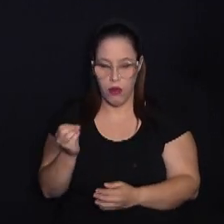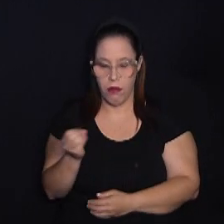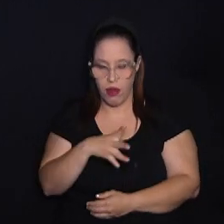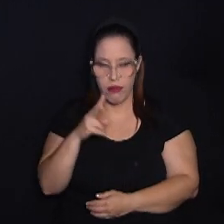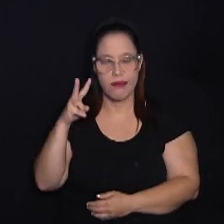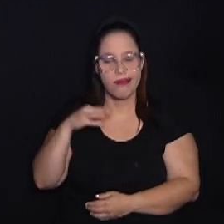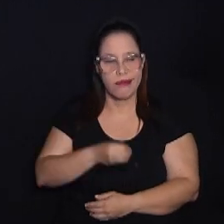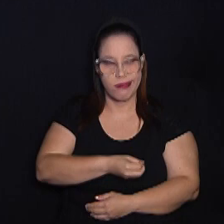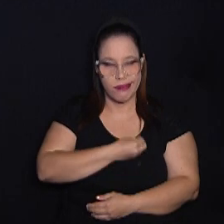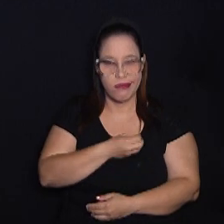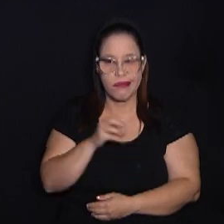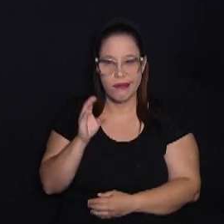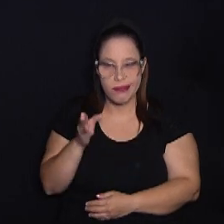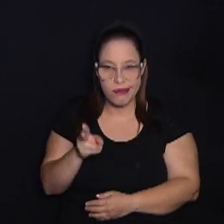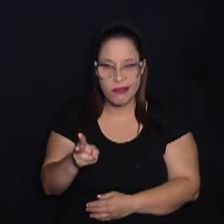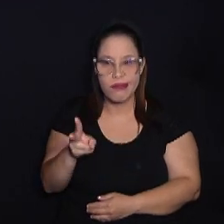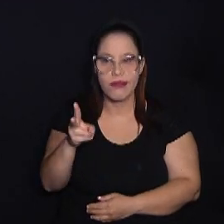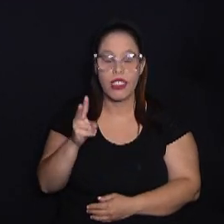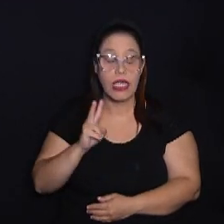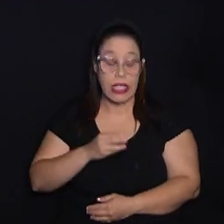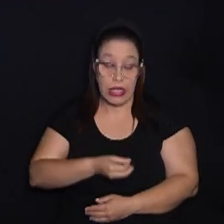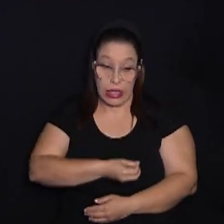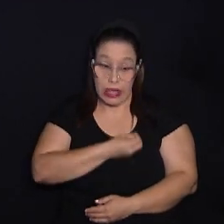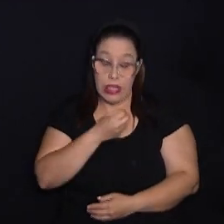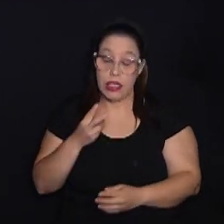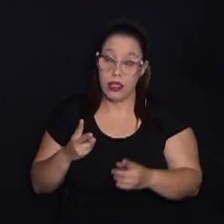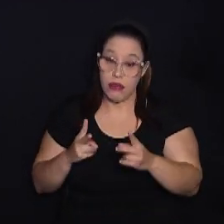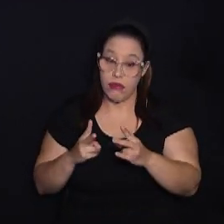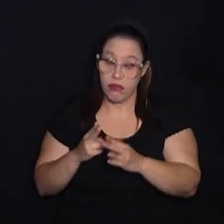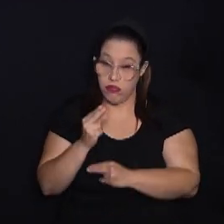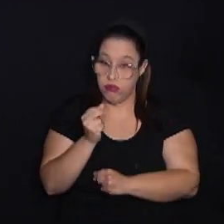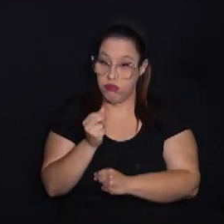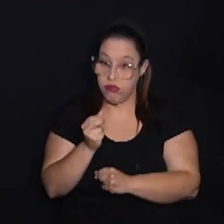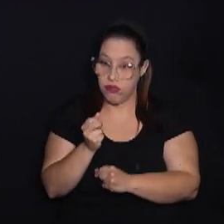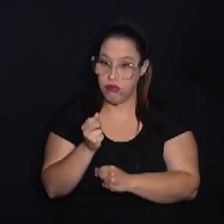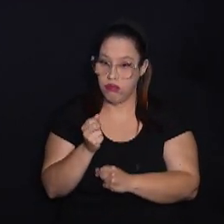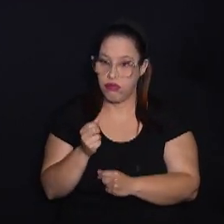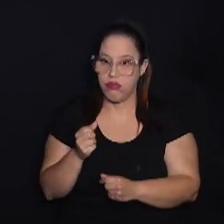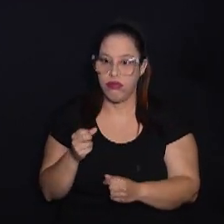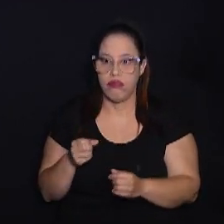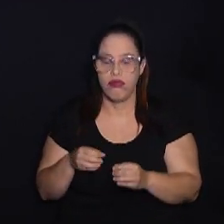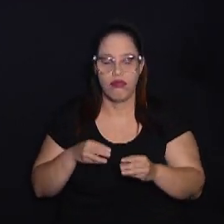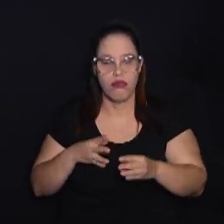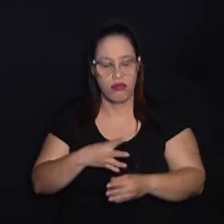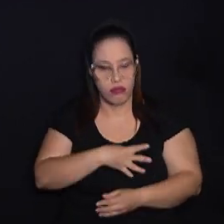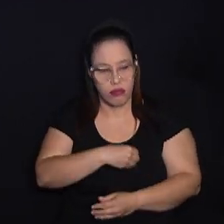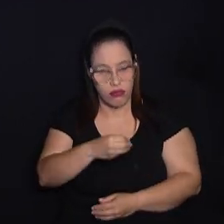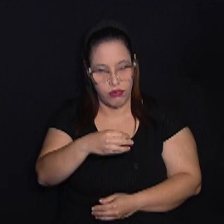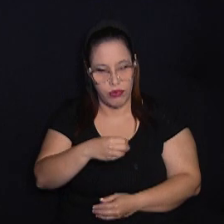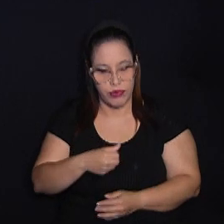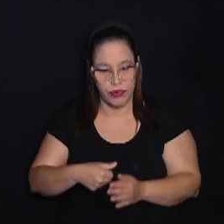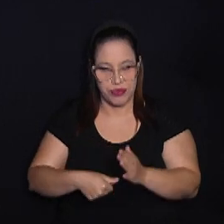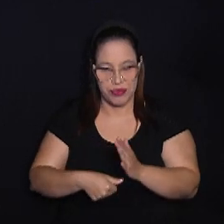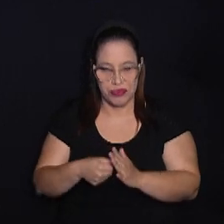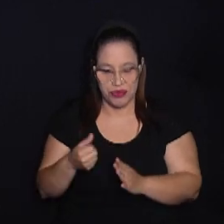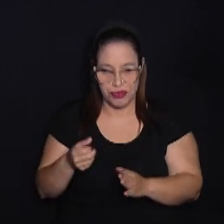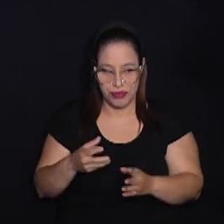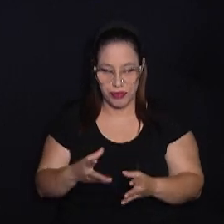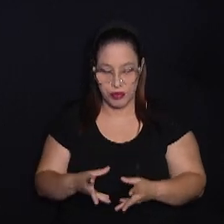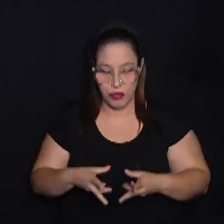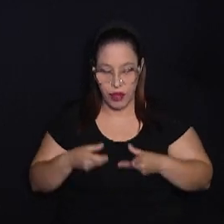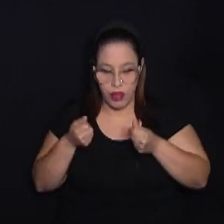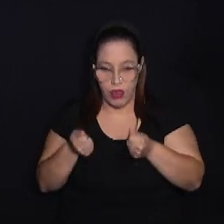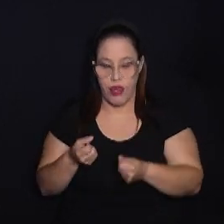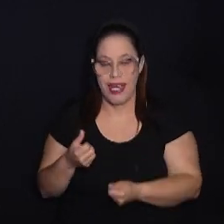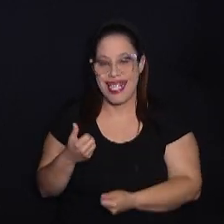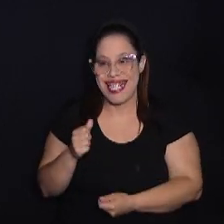frente. Vida que venceram ao criar 6 filhos, no caso, meu irmão e eu,